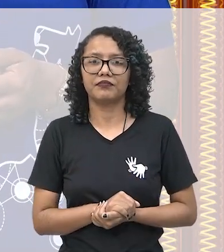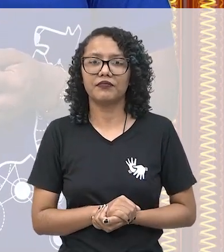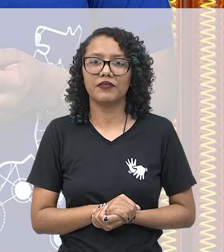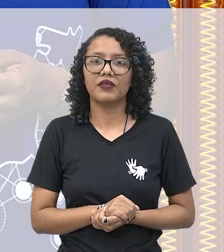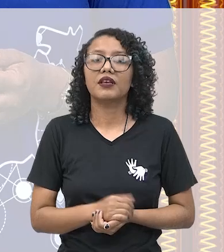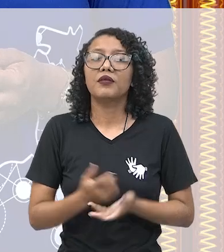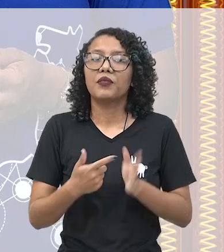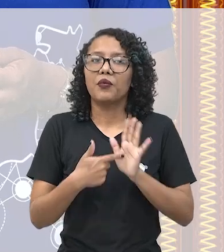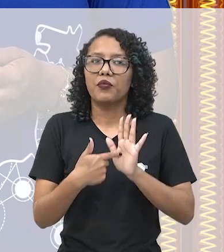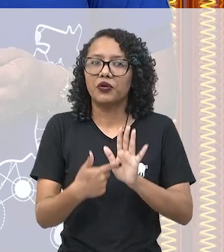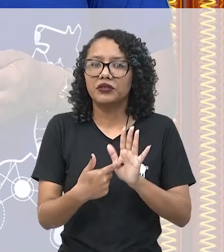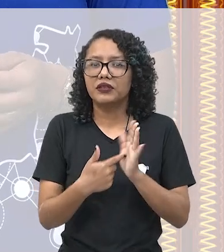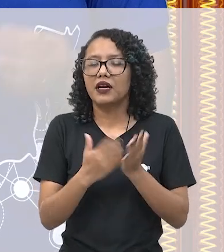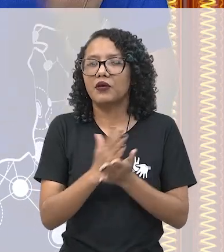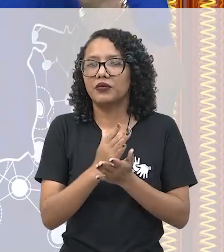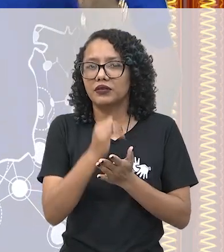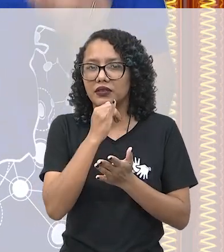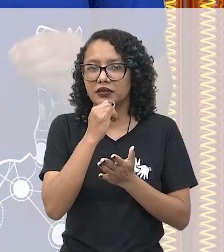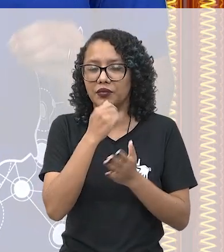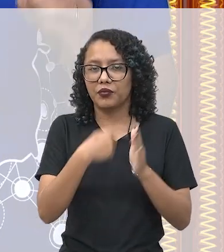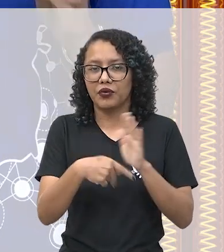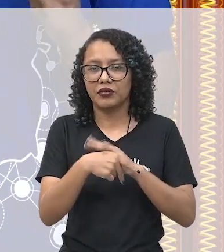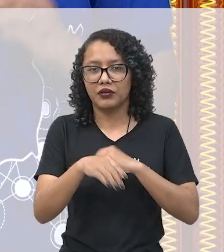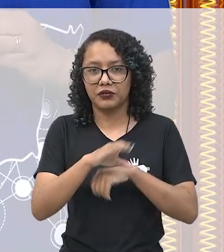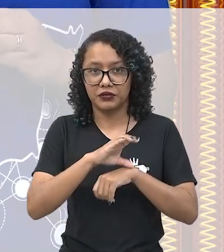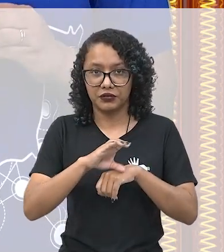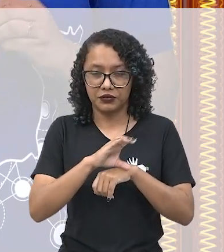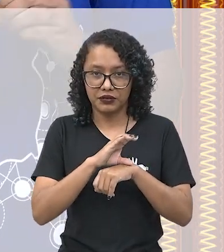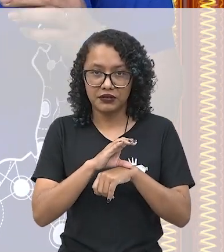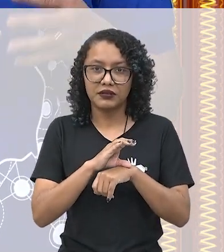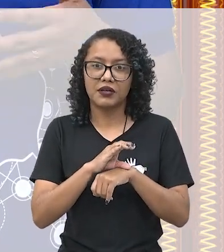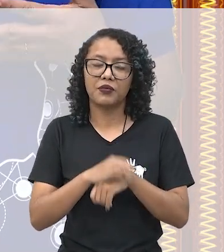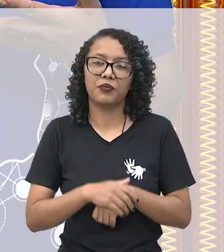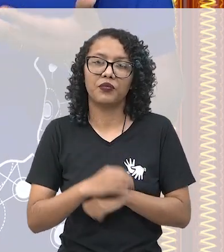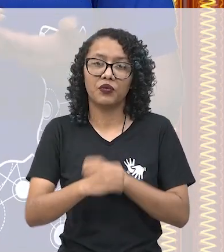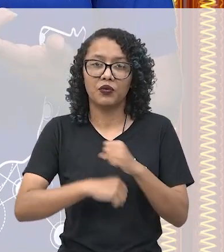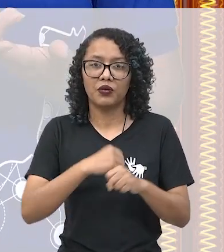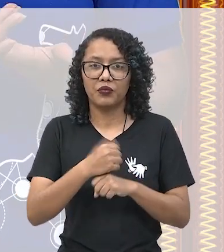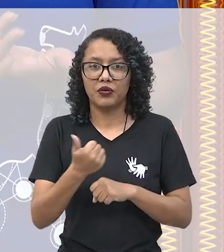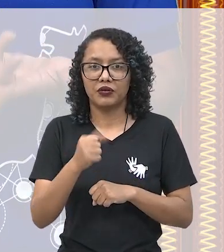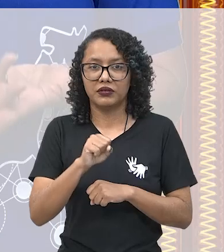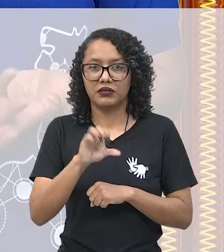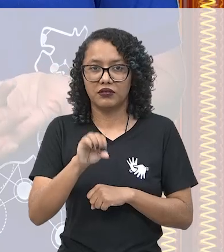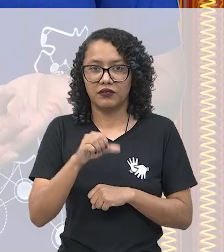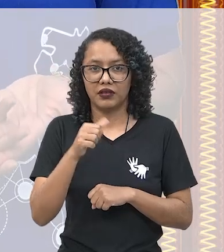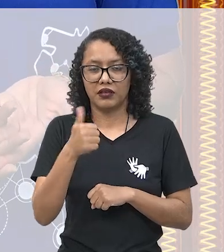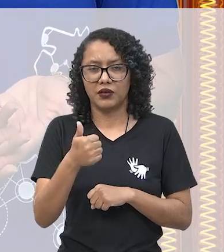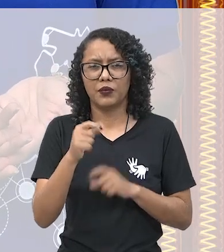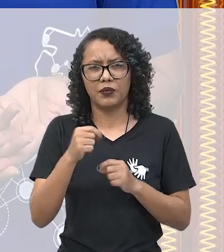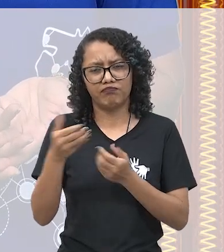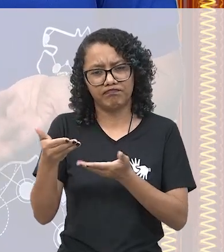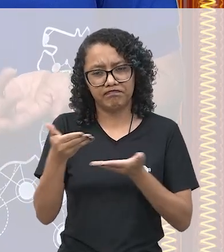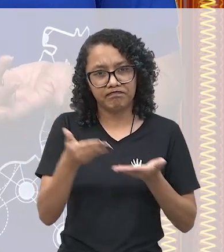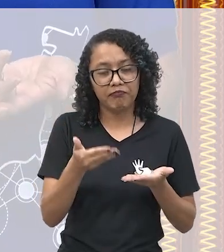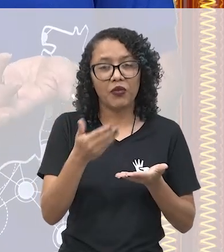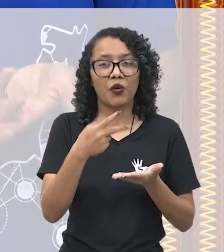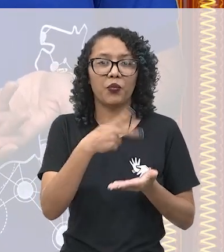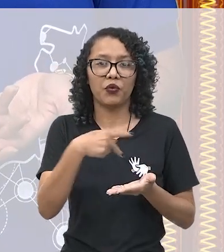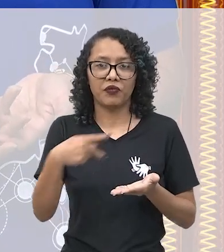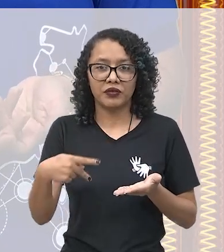as características da Constituição de 1891, nós trouxemos o